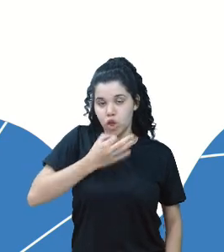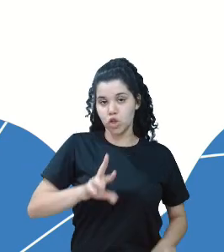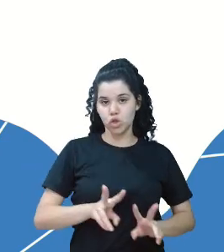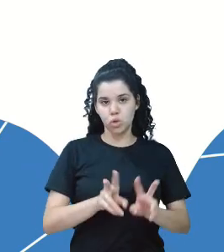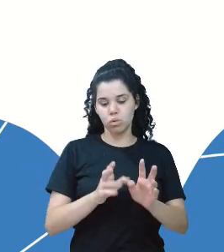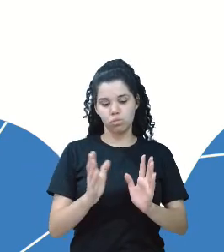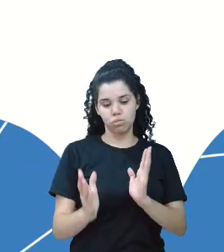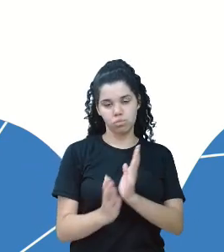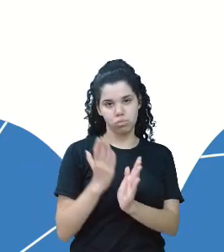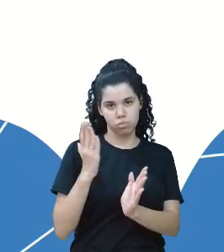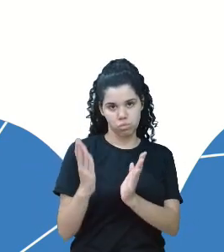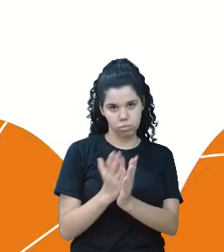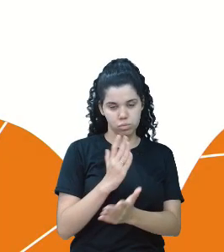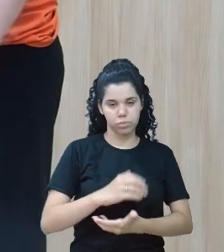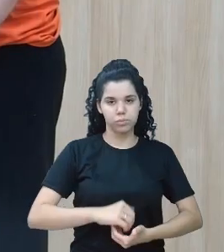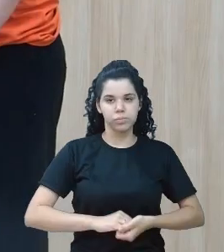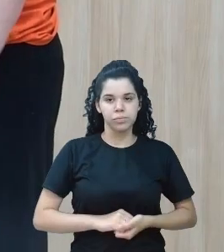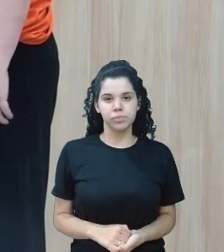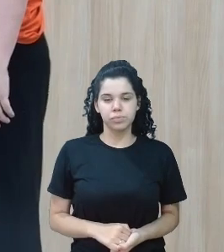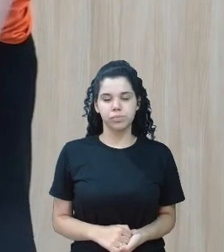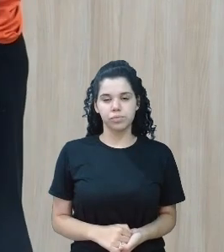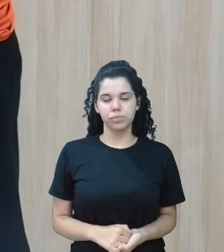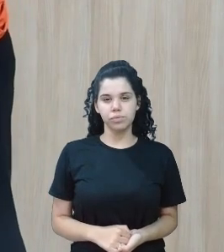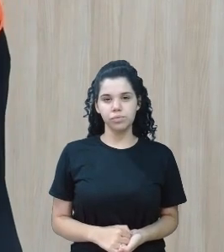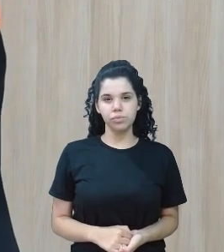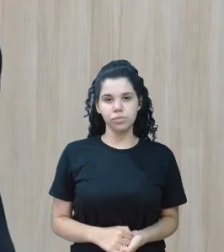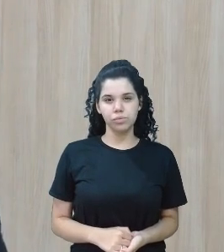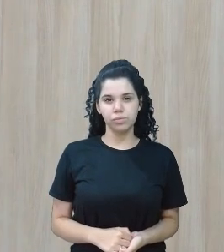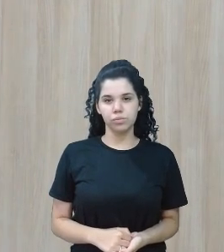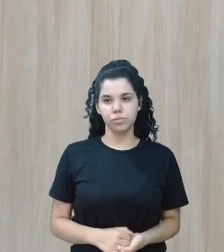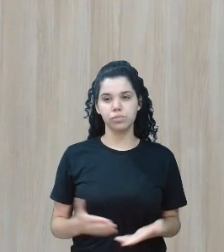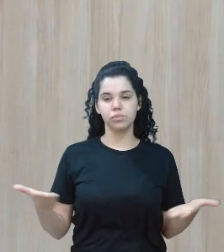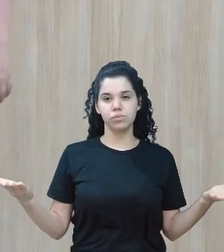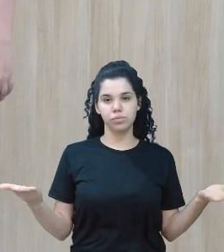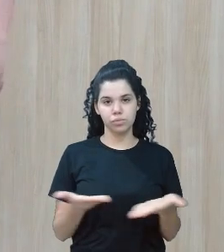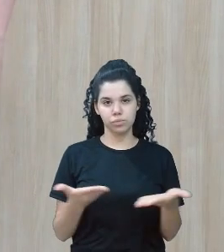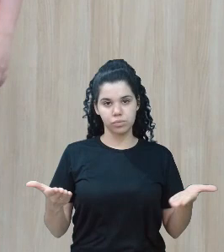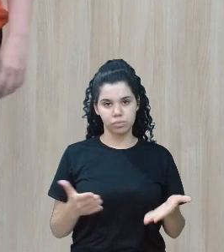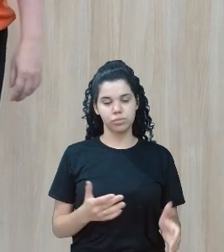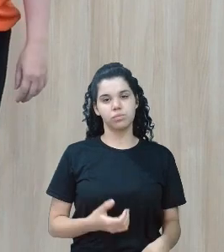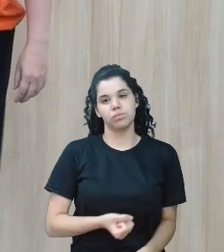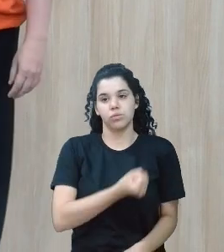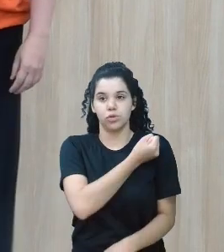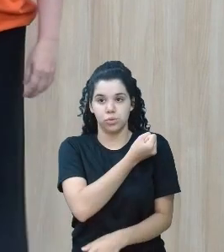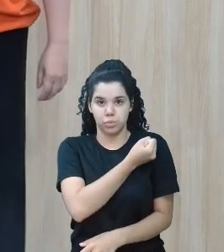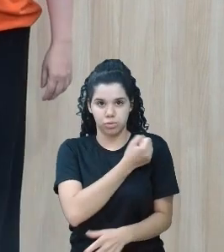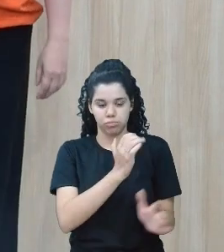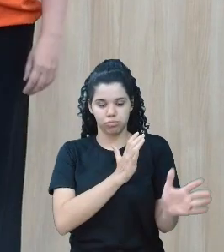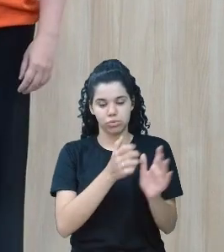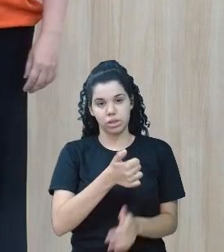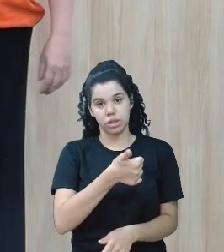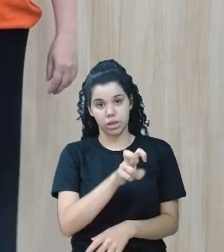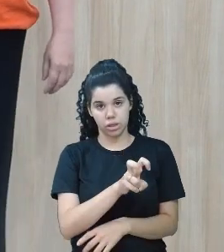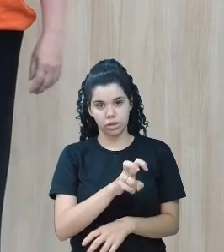obra Corações Roubados, ok? Descritor 15. Esse descritor